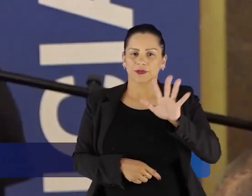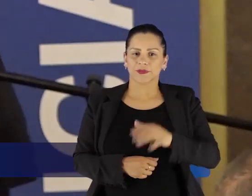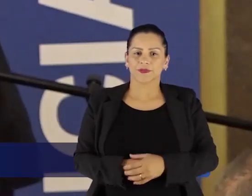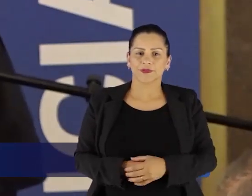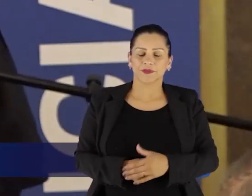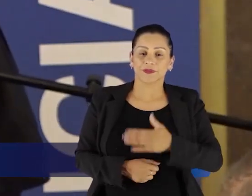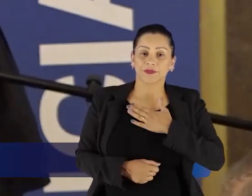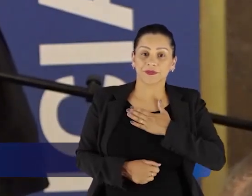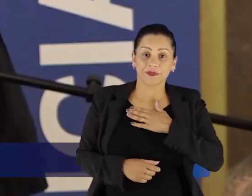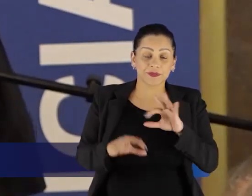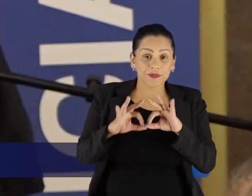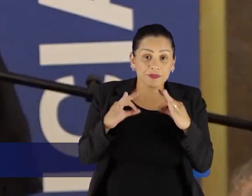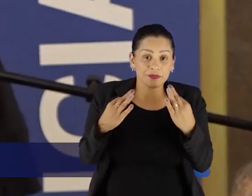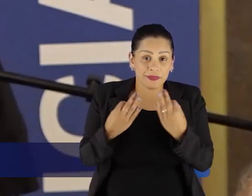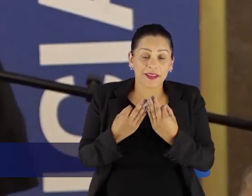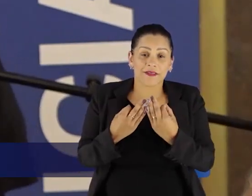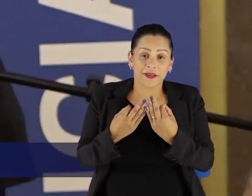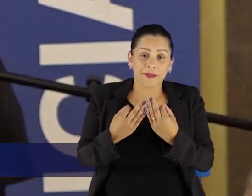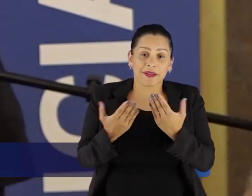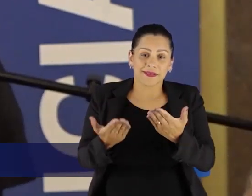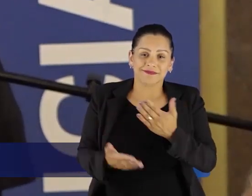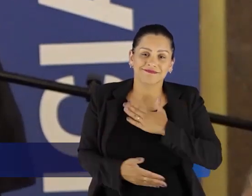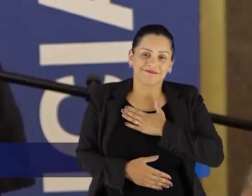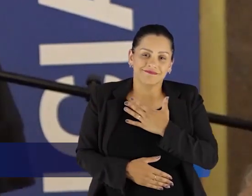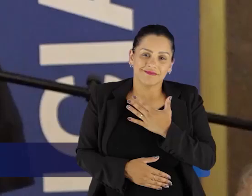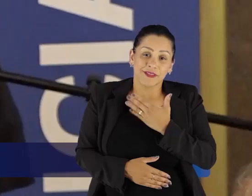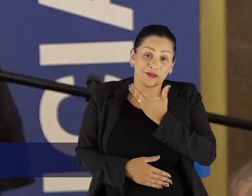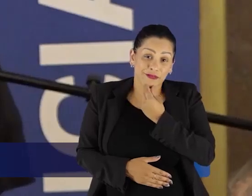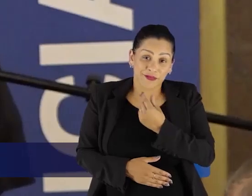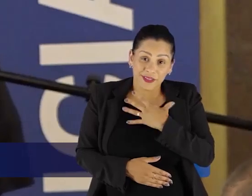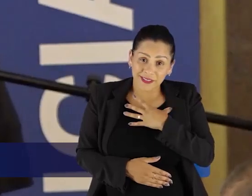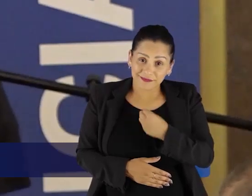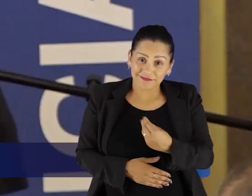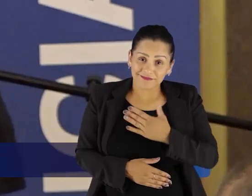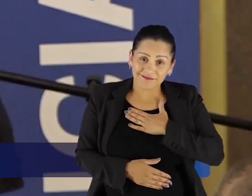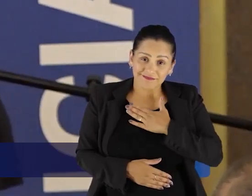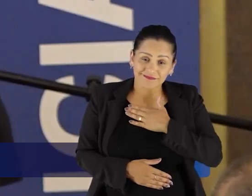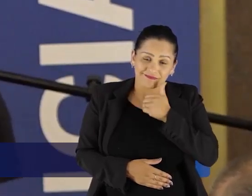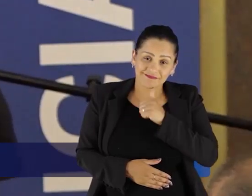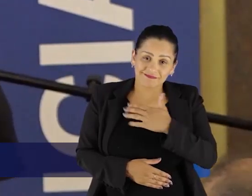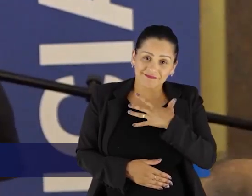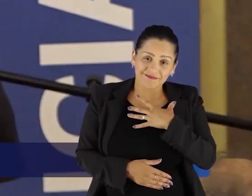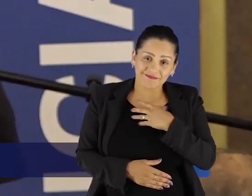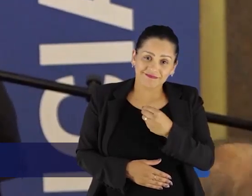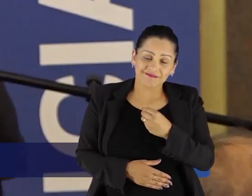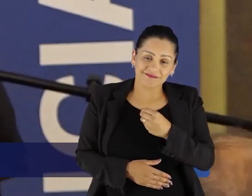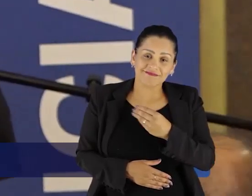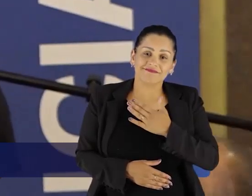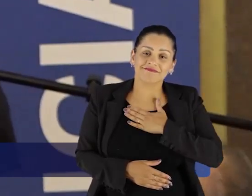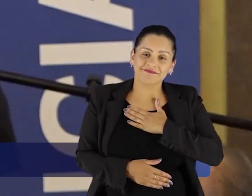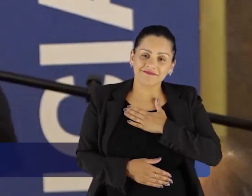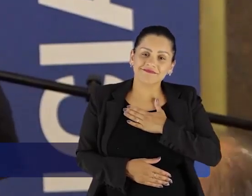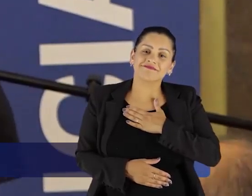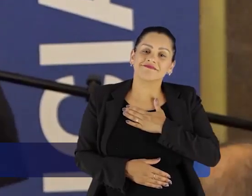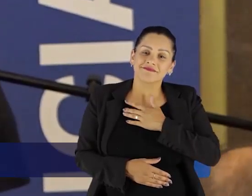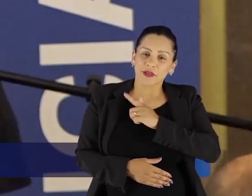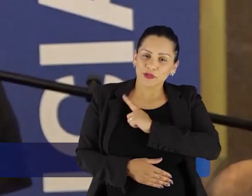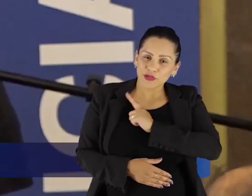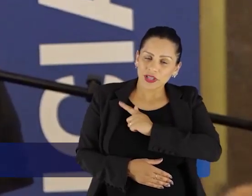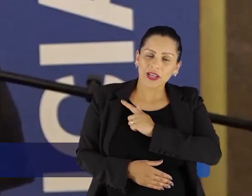a minha família meu filho minha filha e meu genro